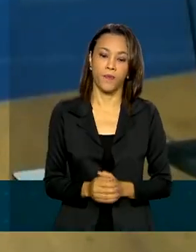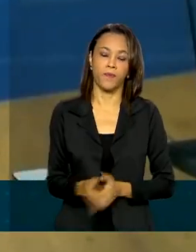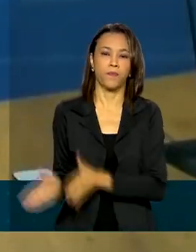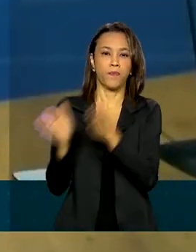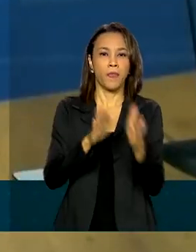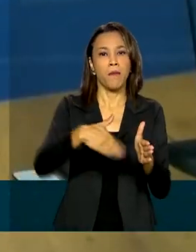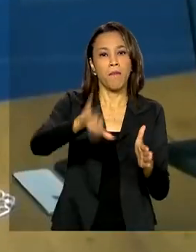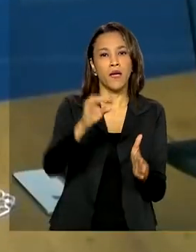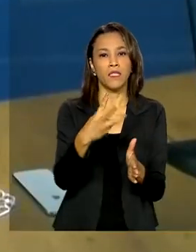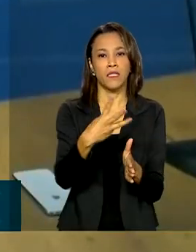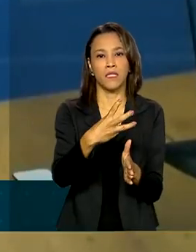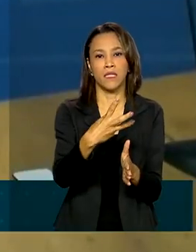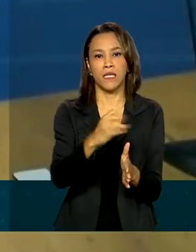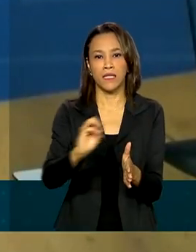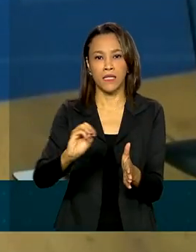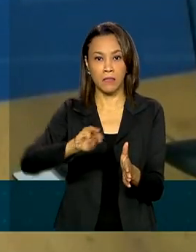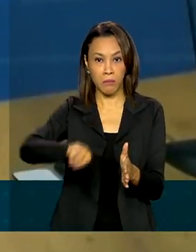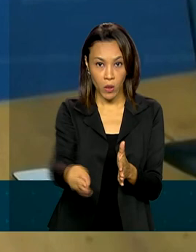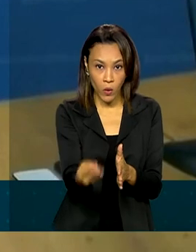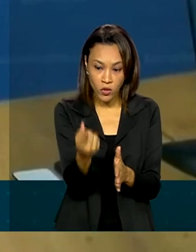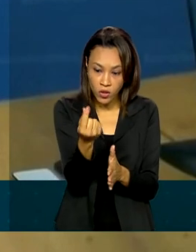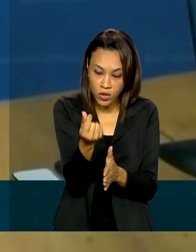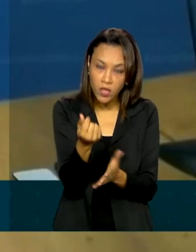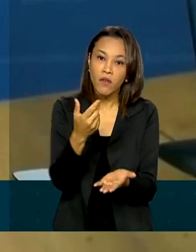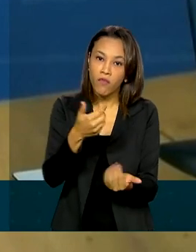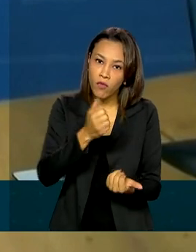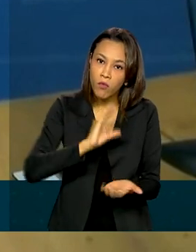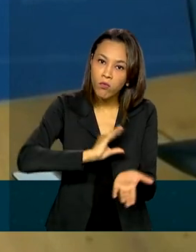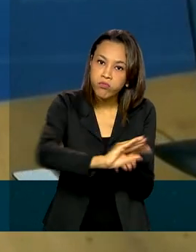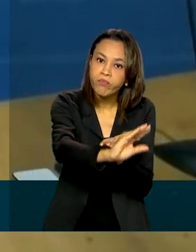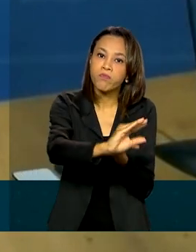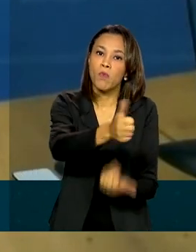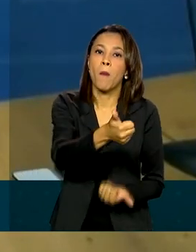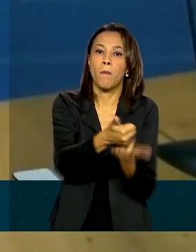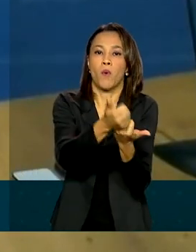bilhões foram diretamente com o auxílio emergencial,